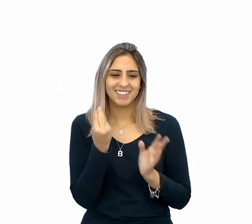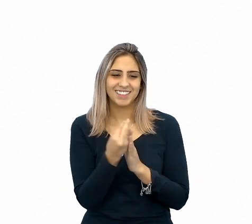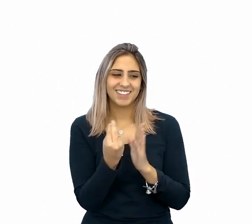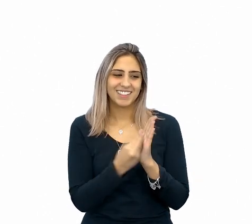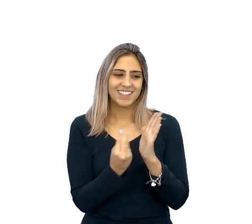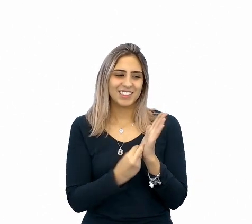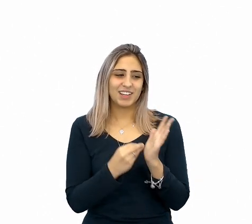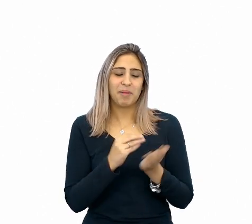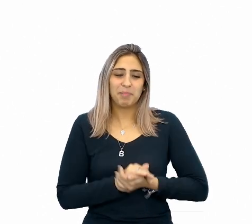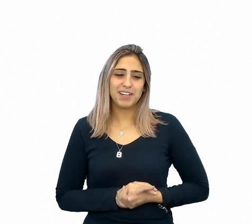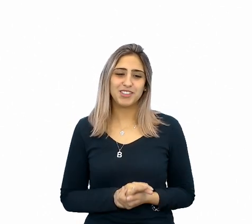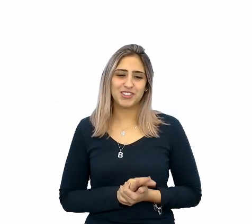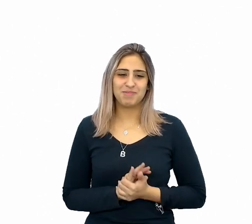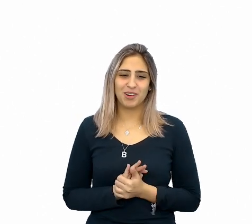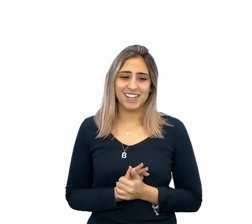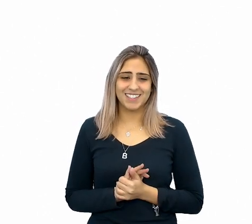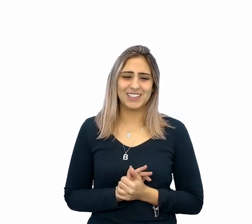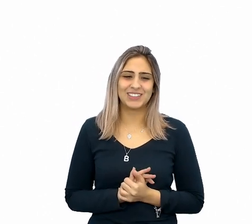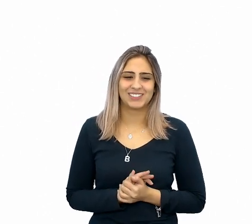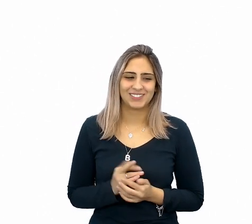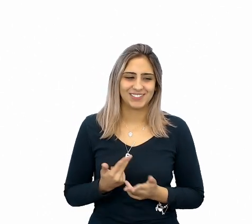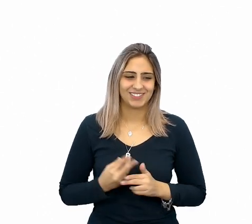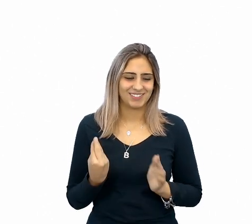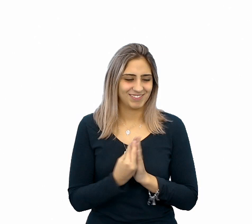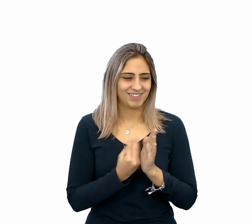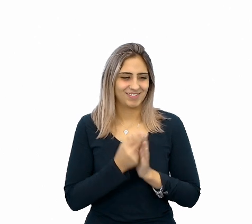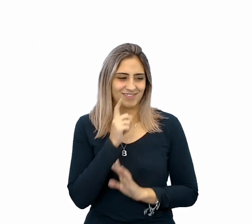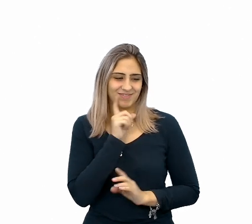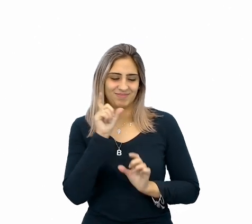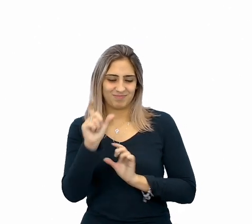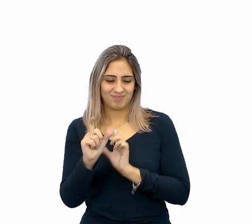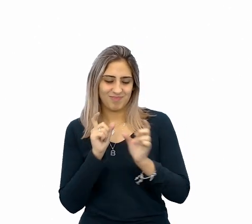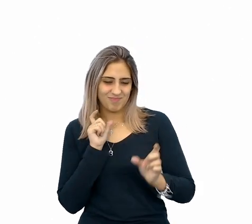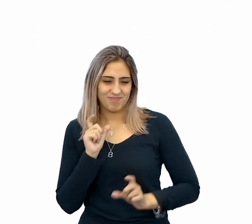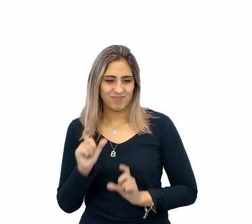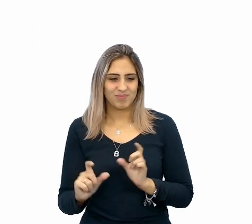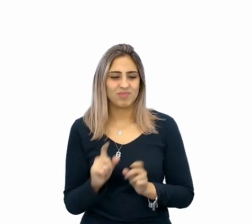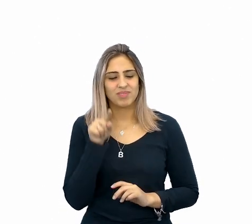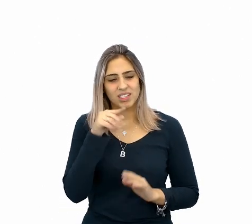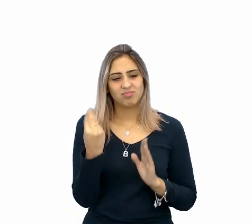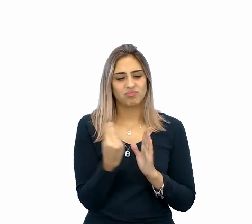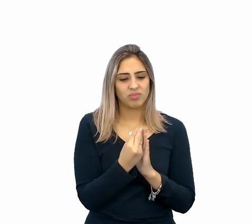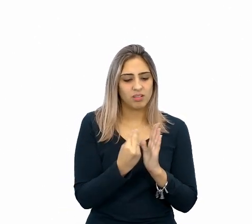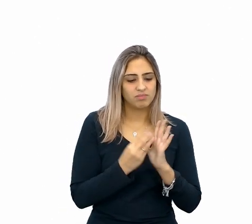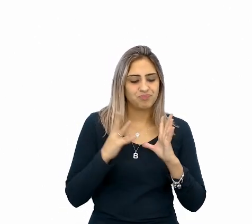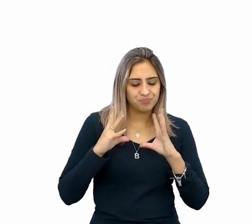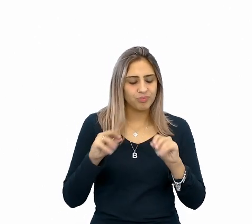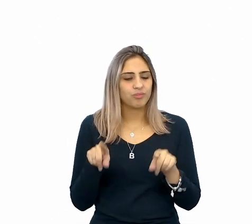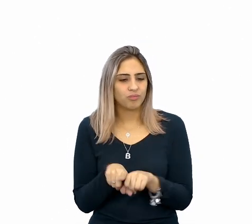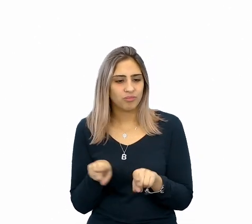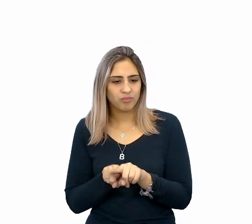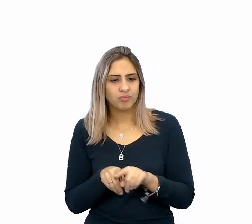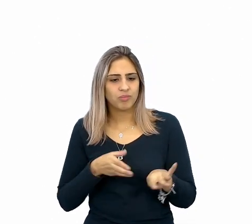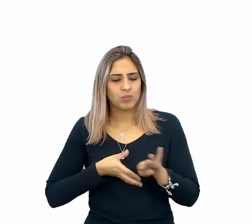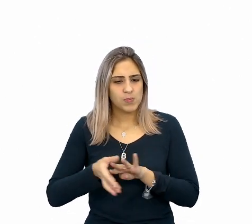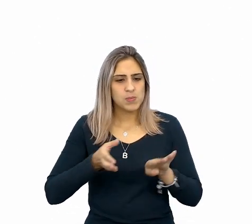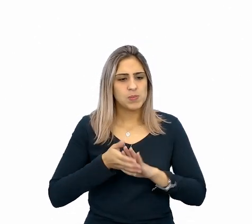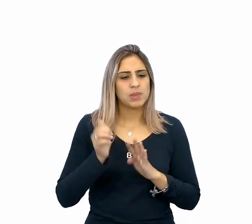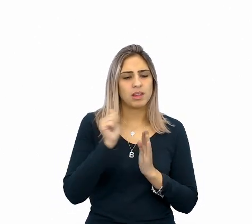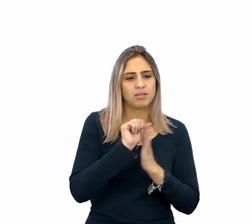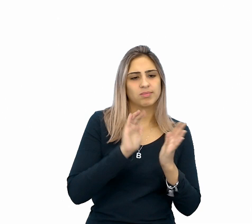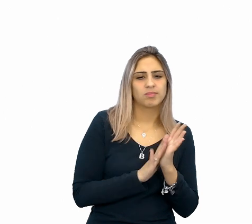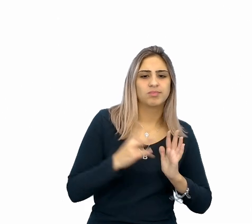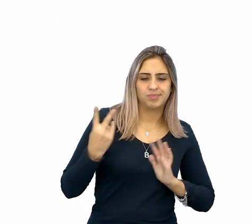o que os estudantes pensaram, para corrigir as palavras, e esse registro também vai auxiliar na